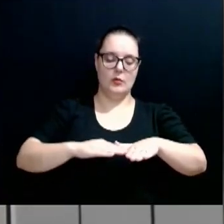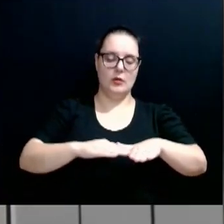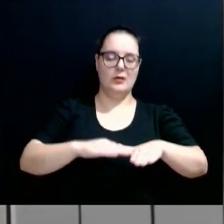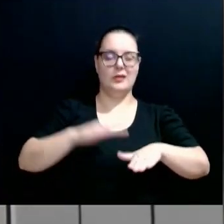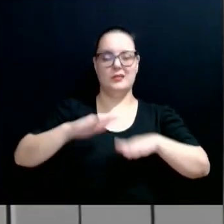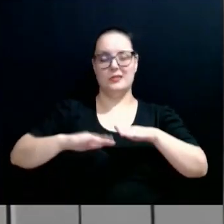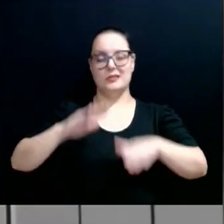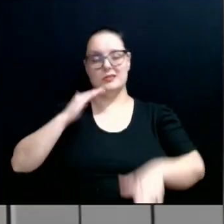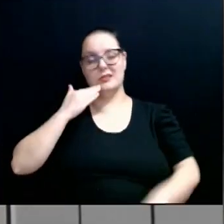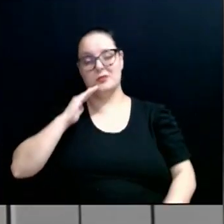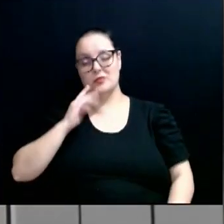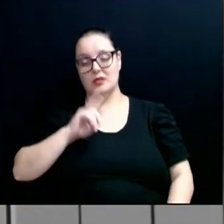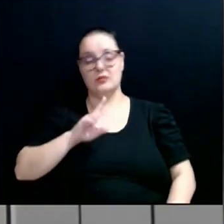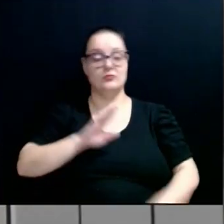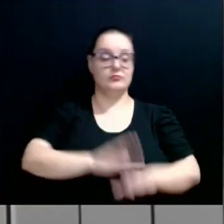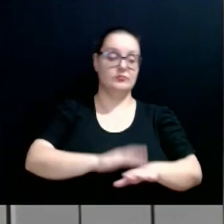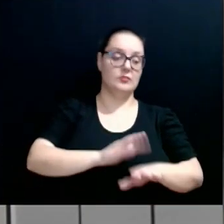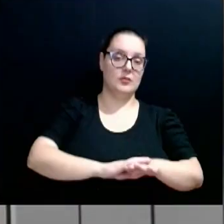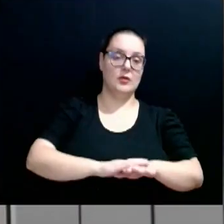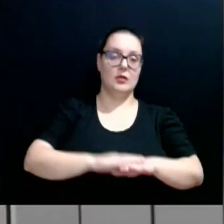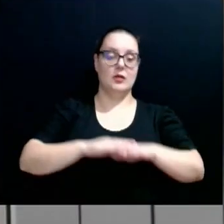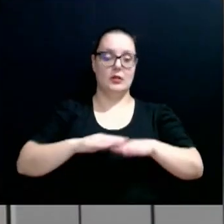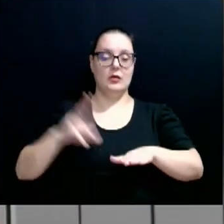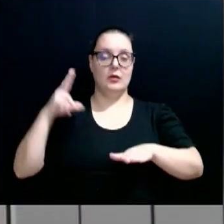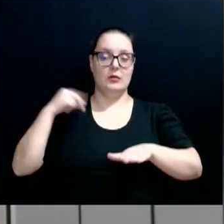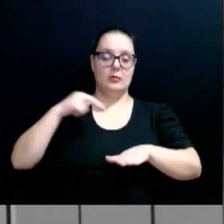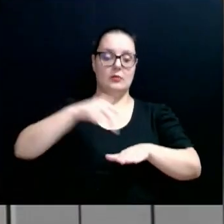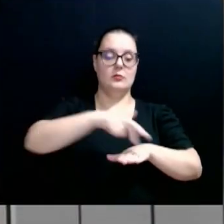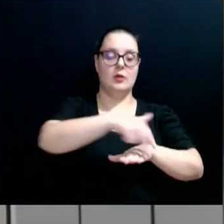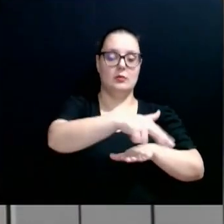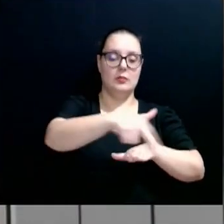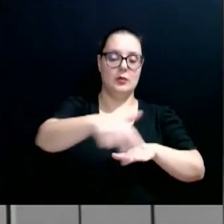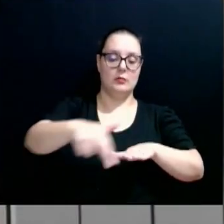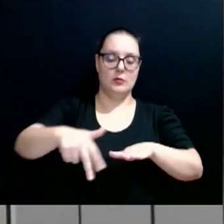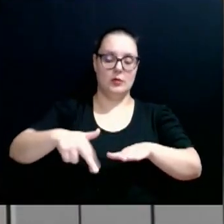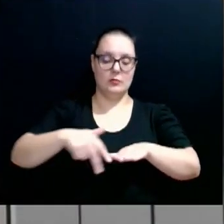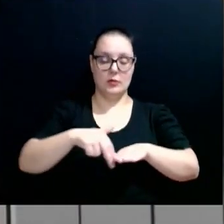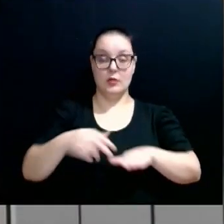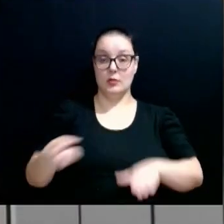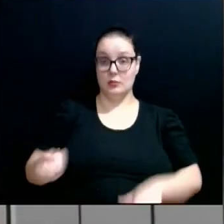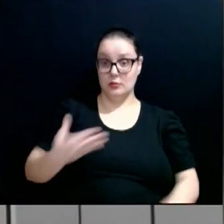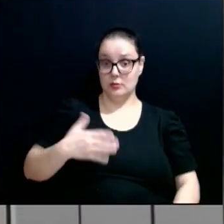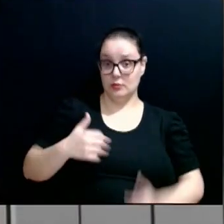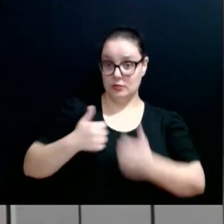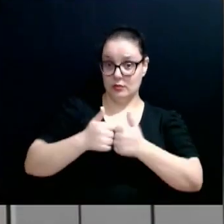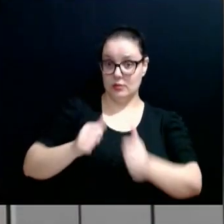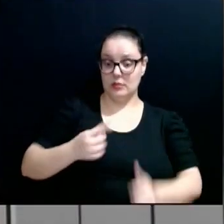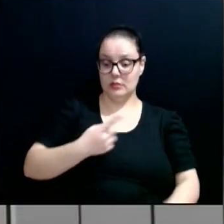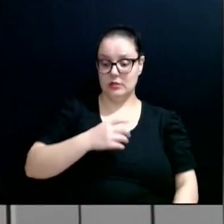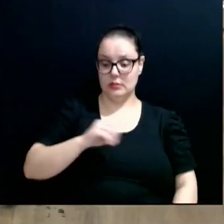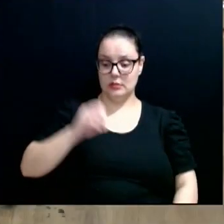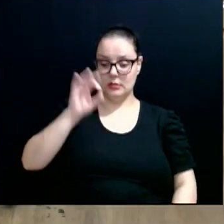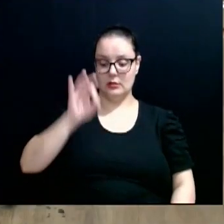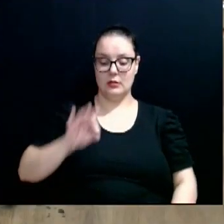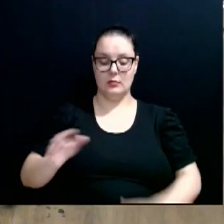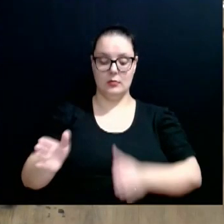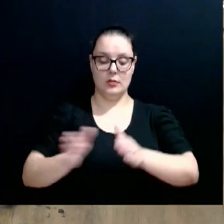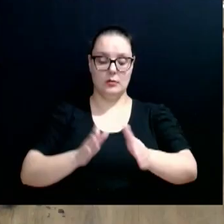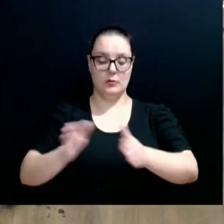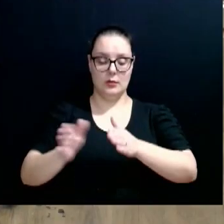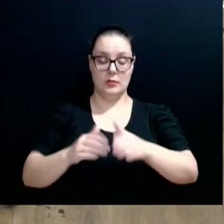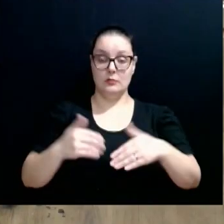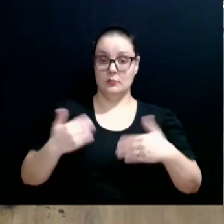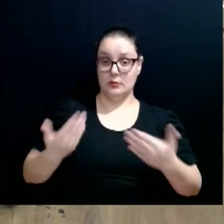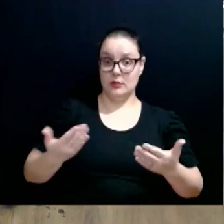do motorista para ajudá-lo. Enfim, os novos ônibus, 100% de acessibilidade, e aí as manutenções